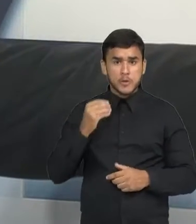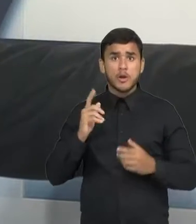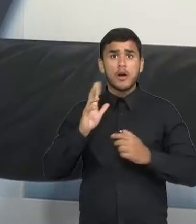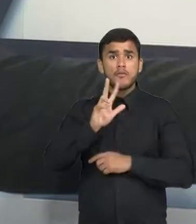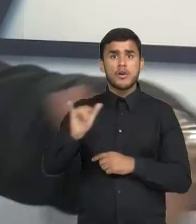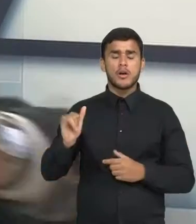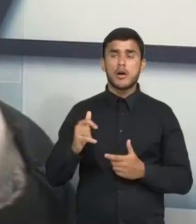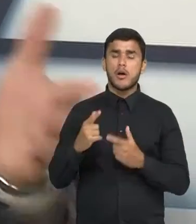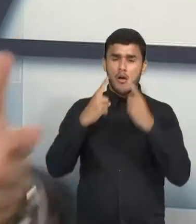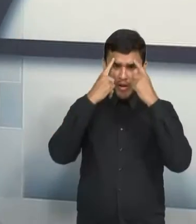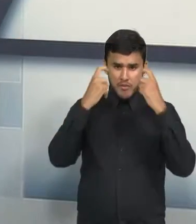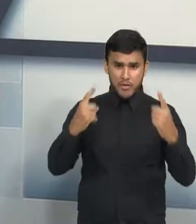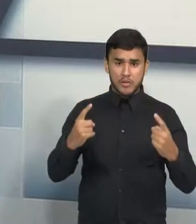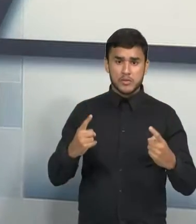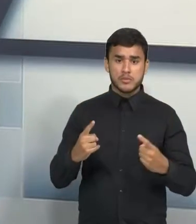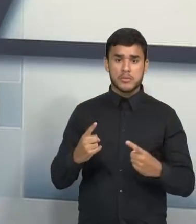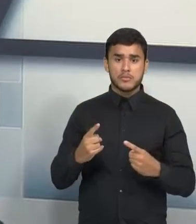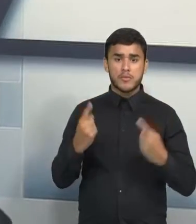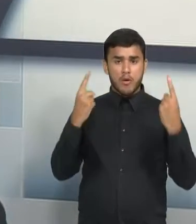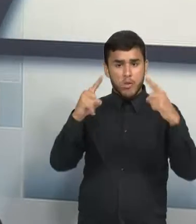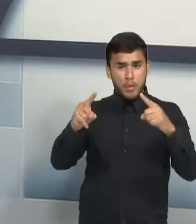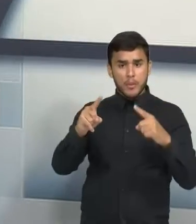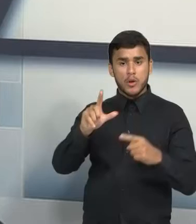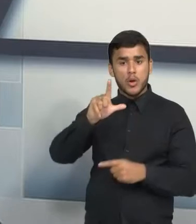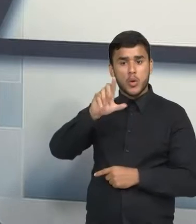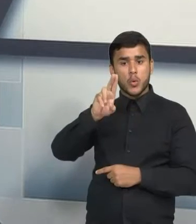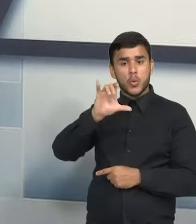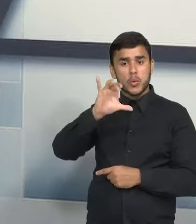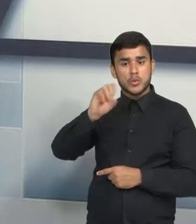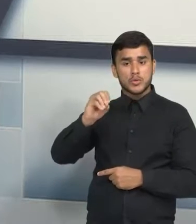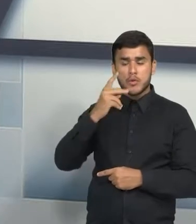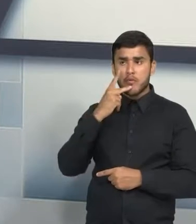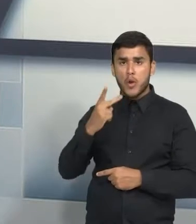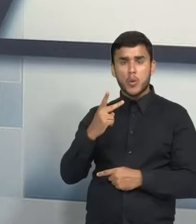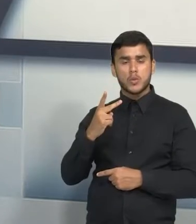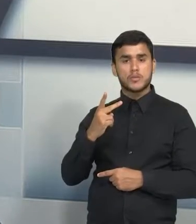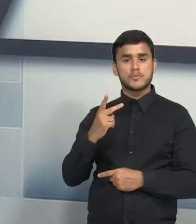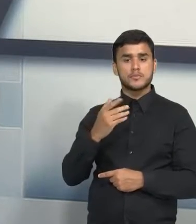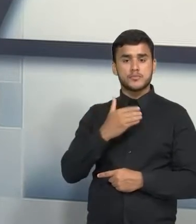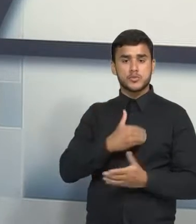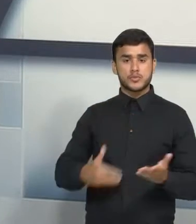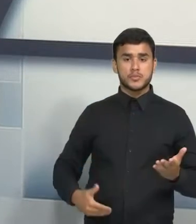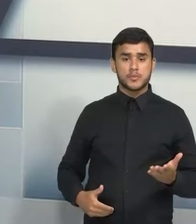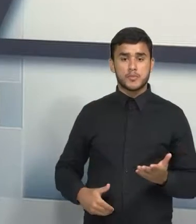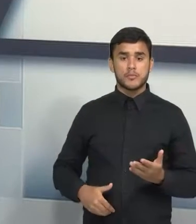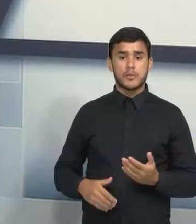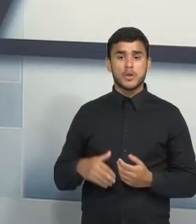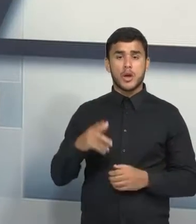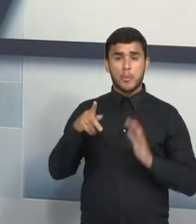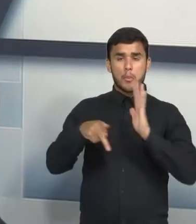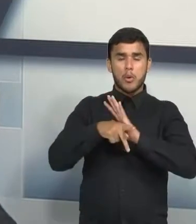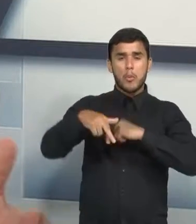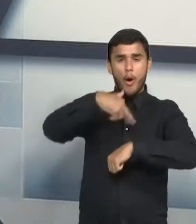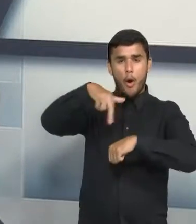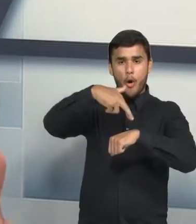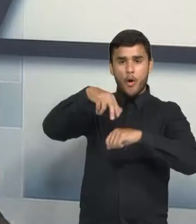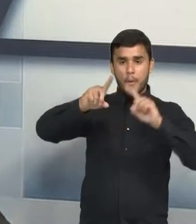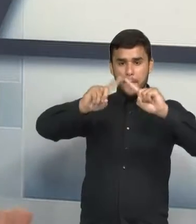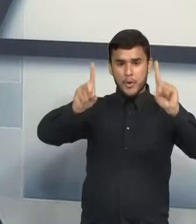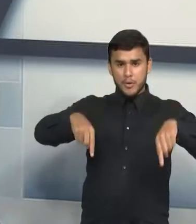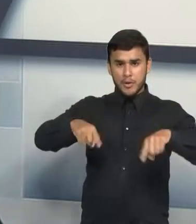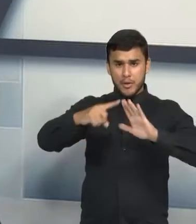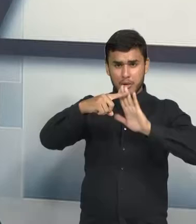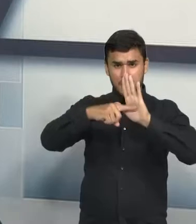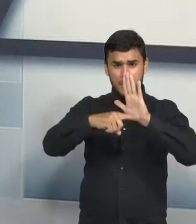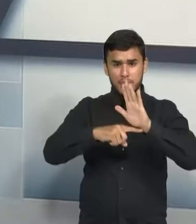né? Total. Ele fez a crítica ao governo Lúcio e botou o programa Ronda do Quarteirão, não deu certo. Porque quem vendeu